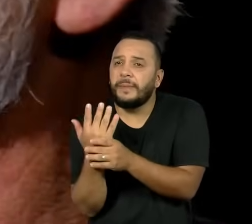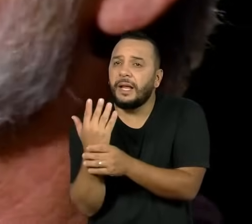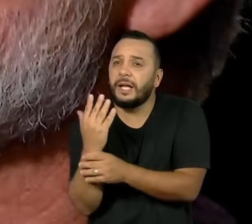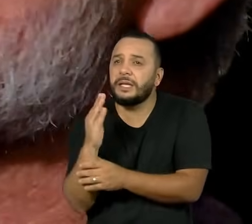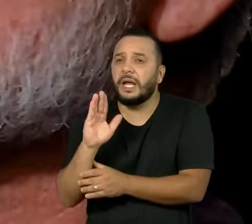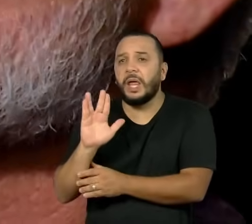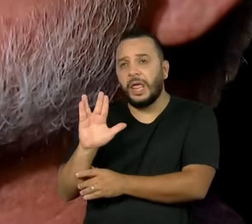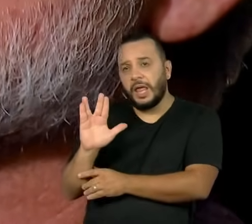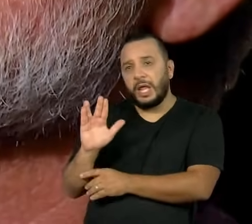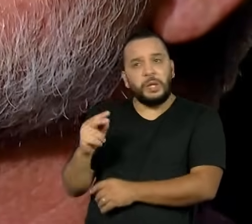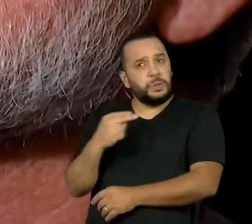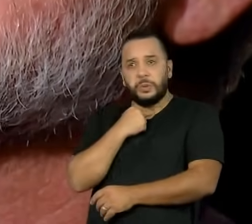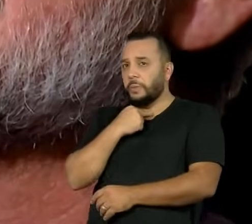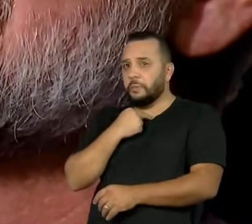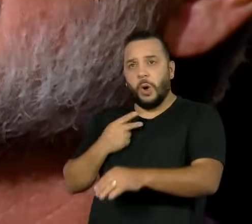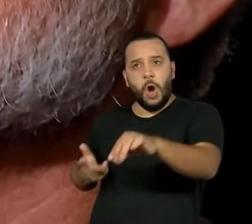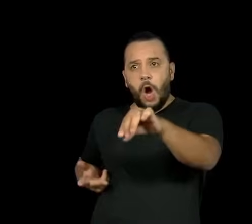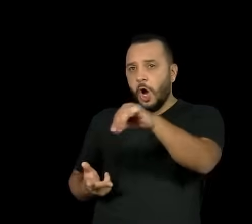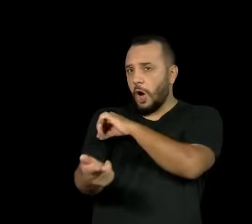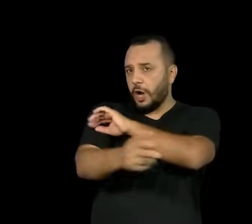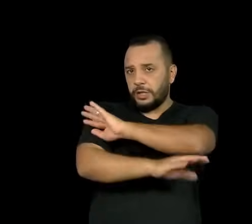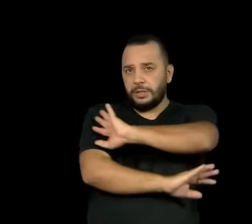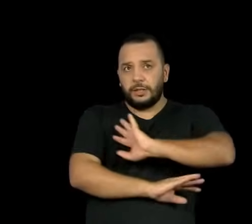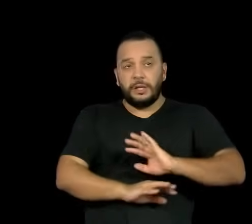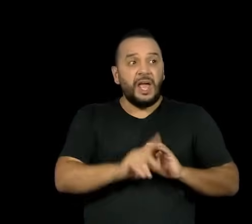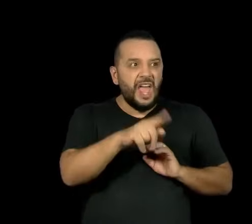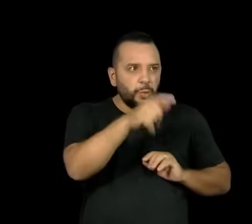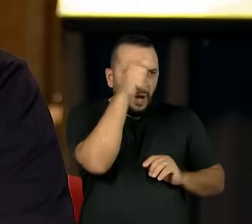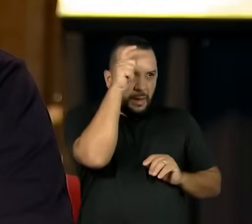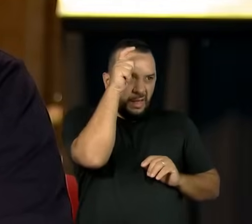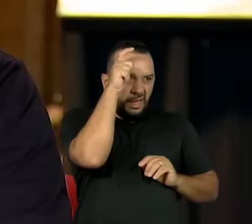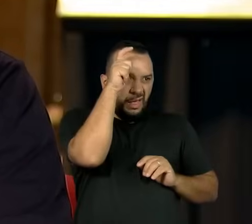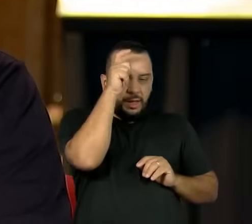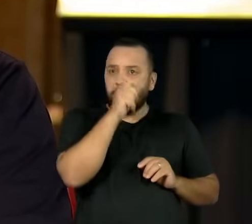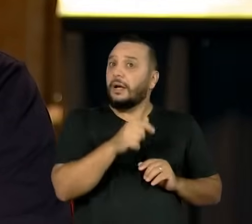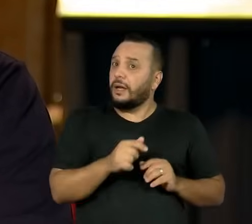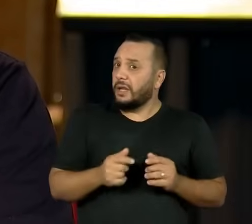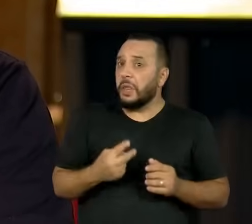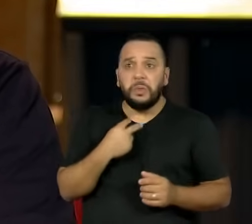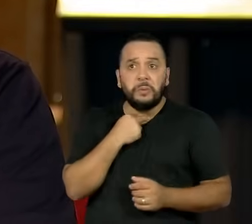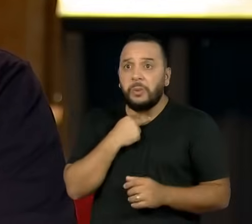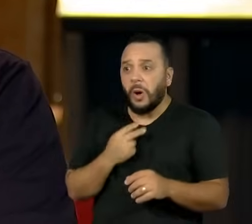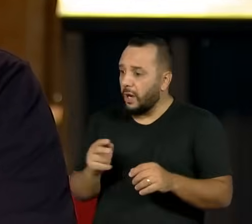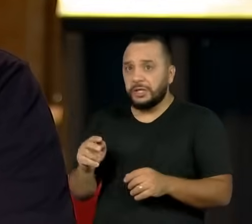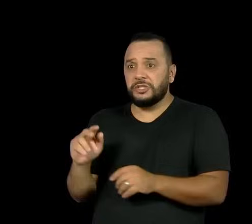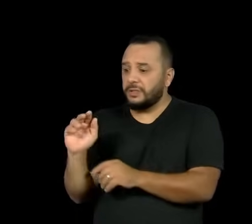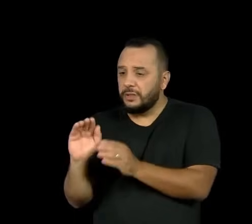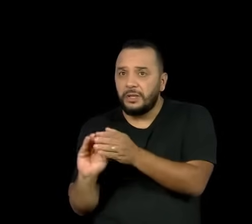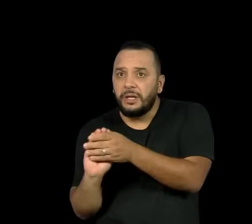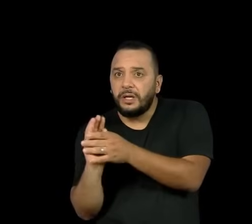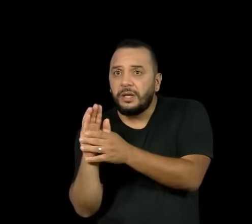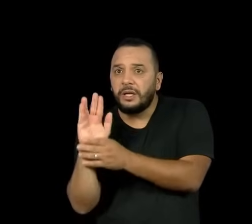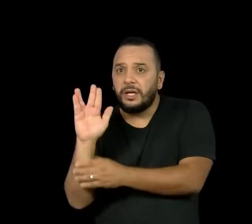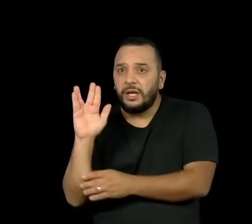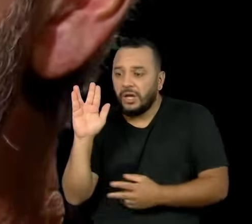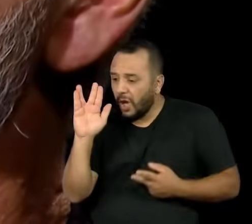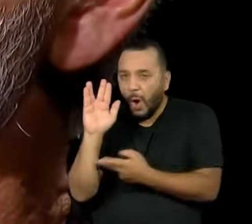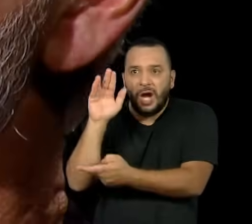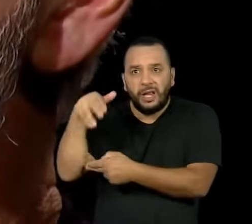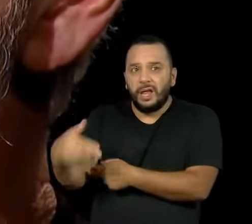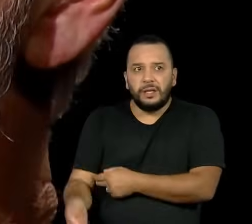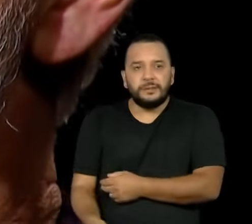não pode nascer no jardim. Essa planta é do capeta, Ela não pode nascer. E você está falando da cannabis,